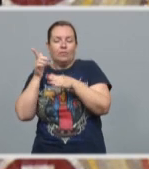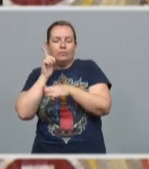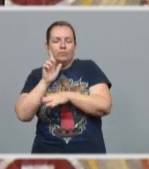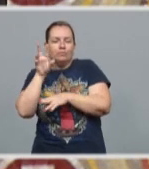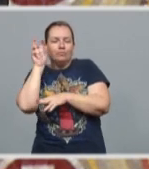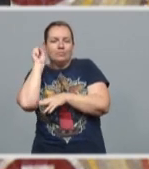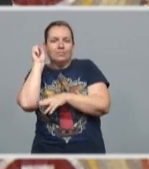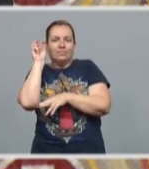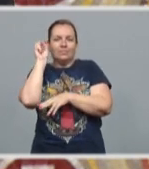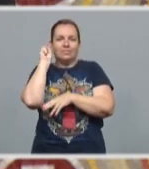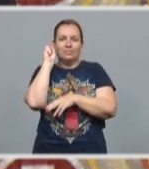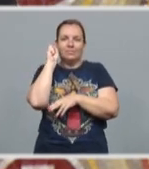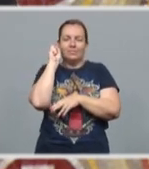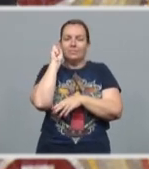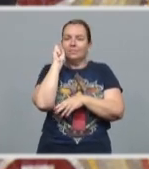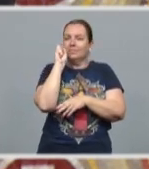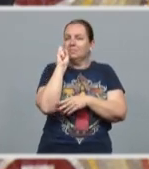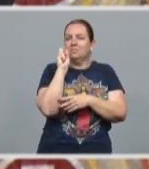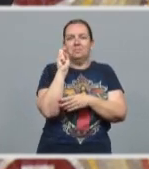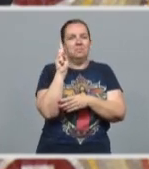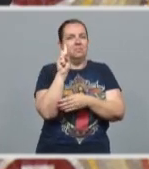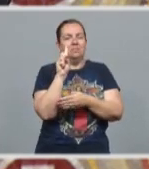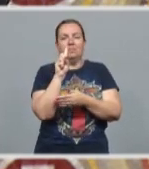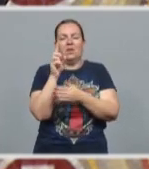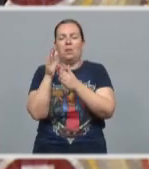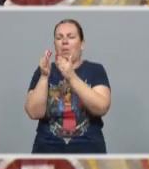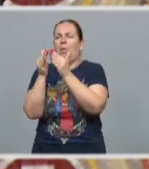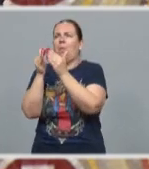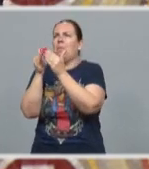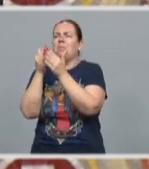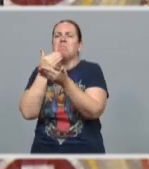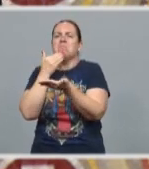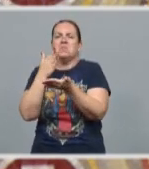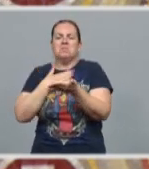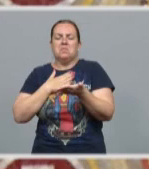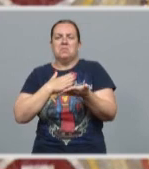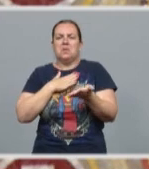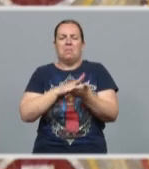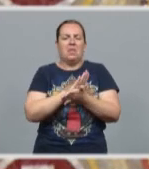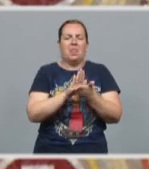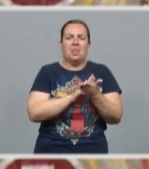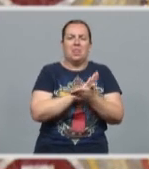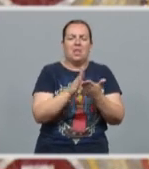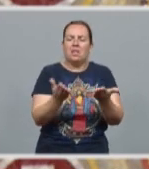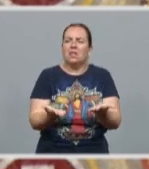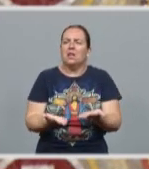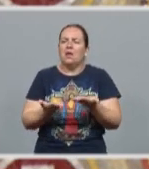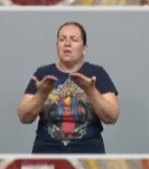ouvidos. Não pediste ofertas, nem